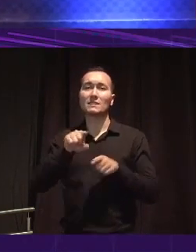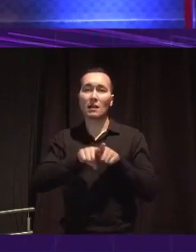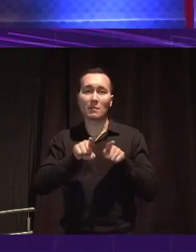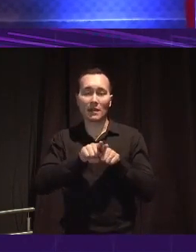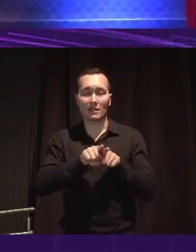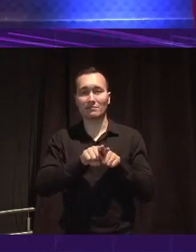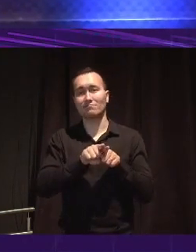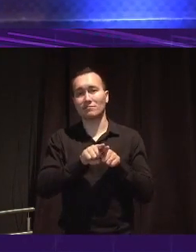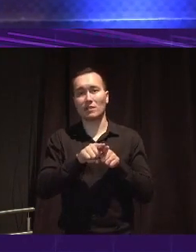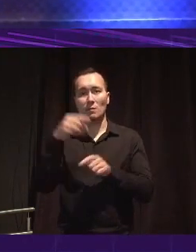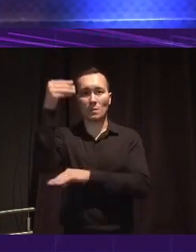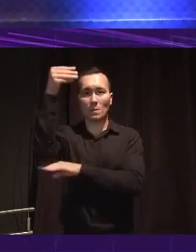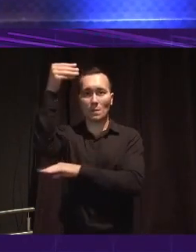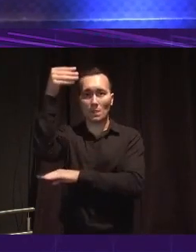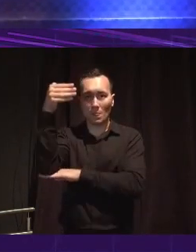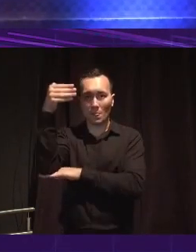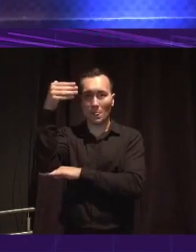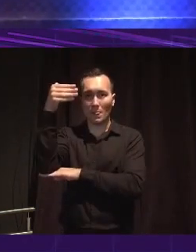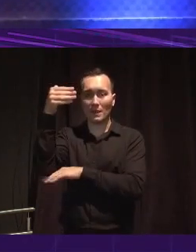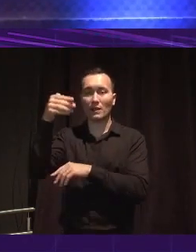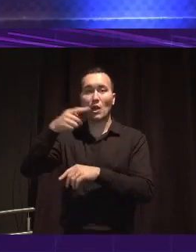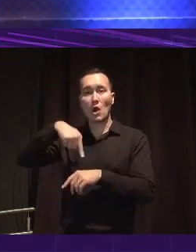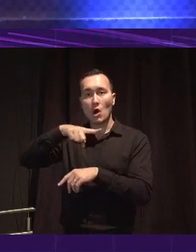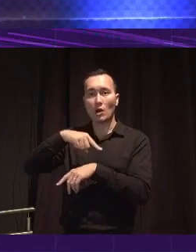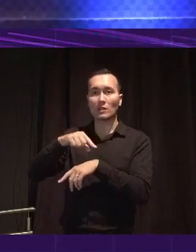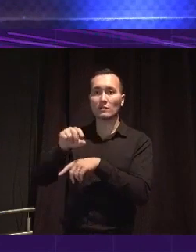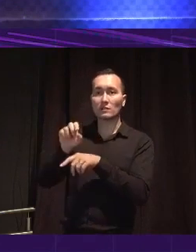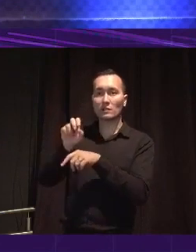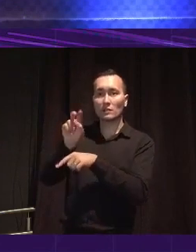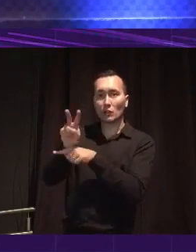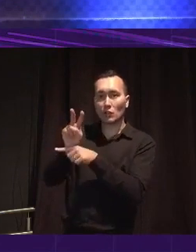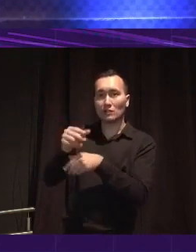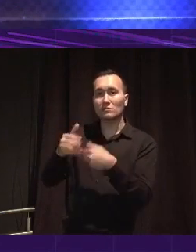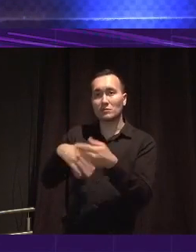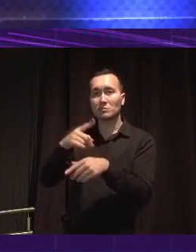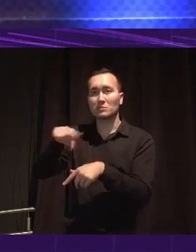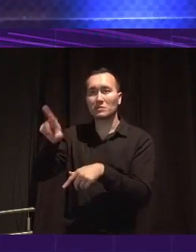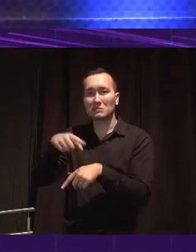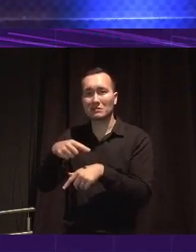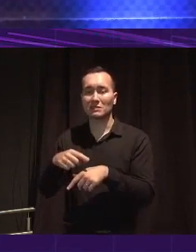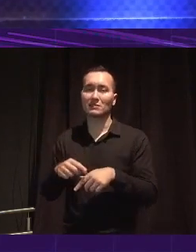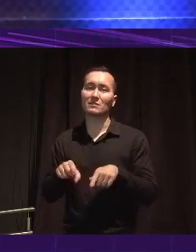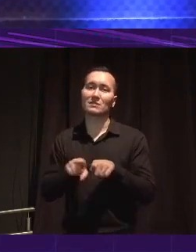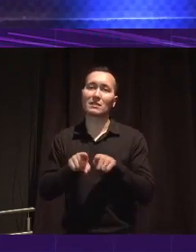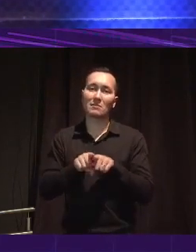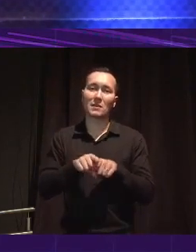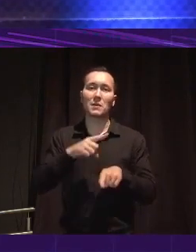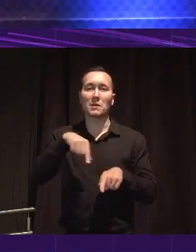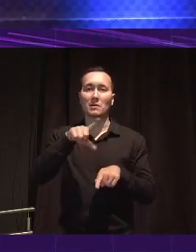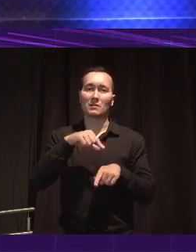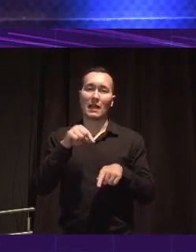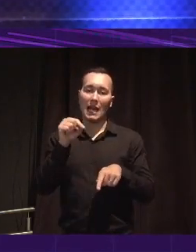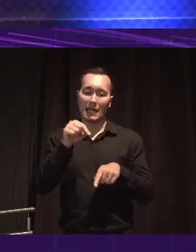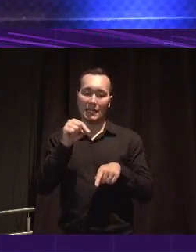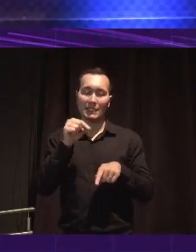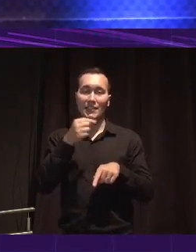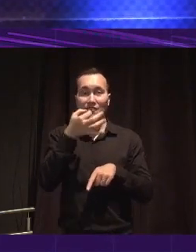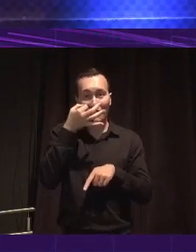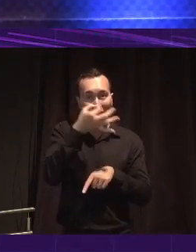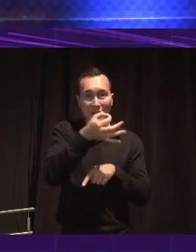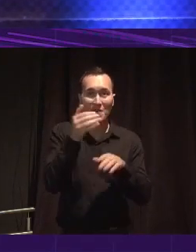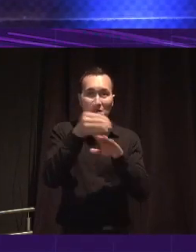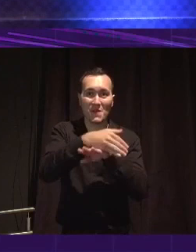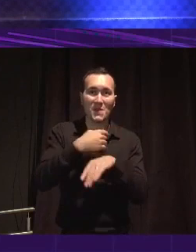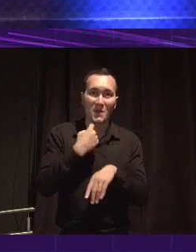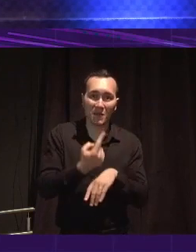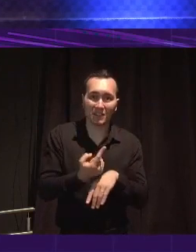gente pede aí uma licença para entrar online na Stadium e, ao mesmo tempo, convida vocês para curtir com a gente. E aí,